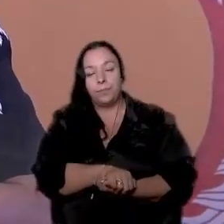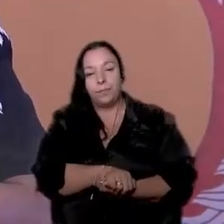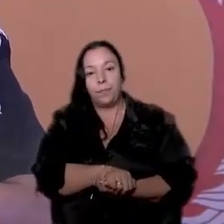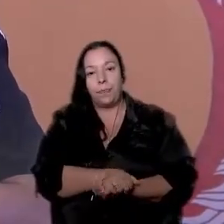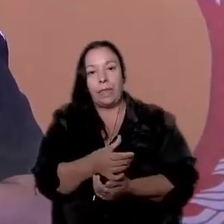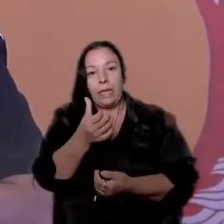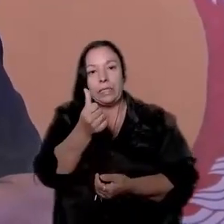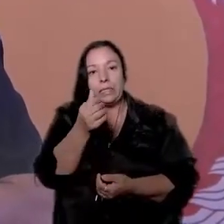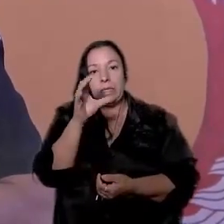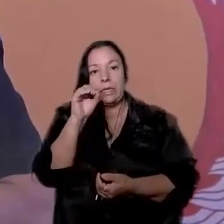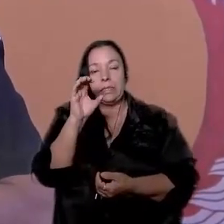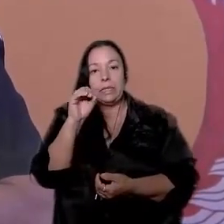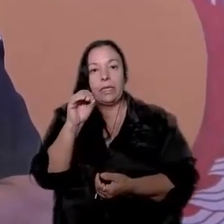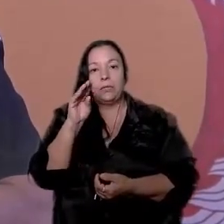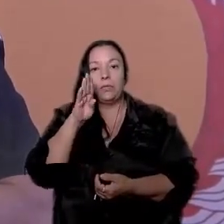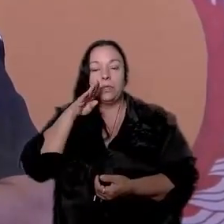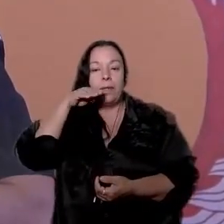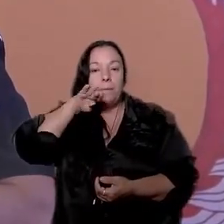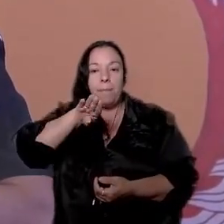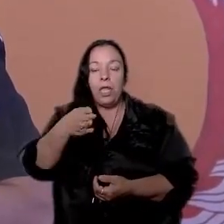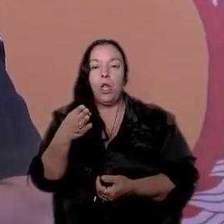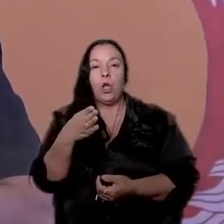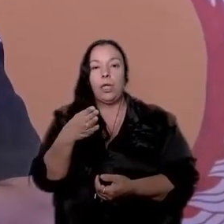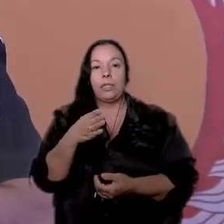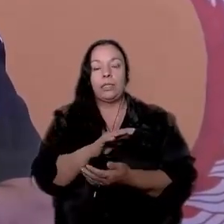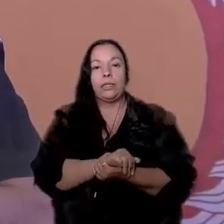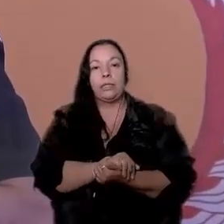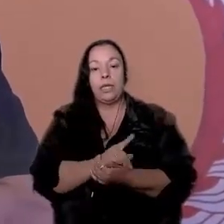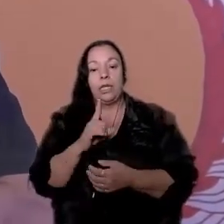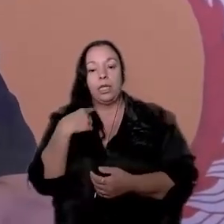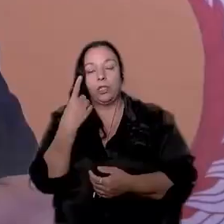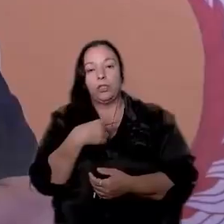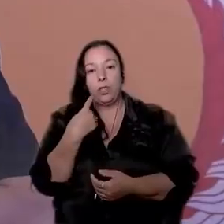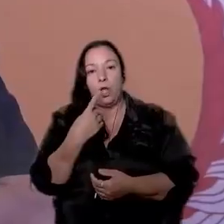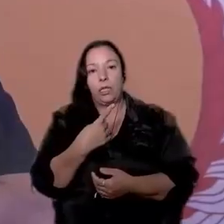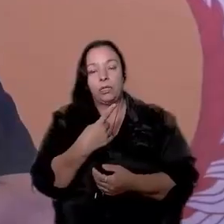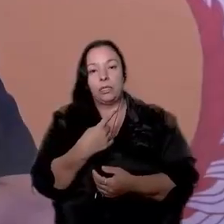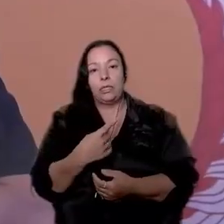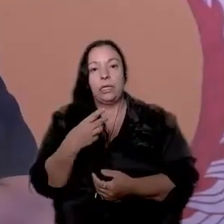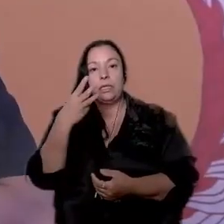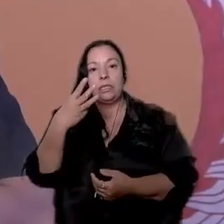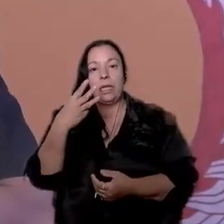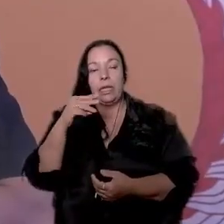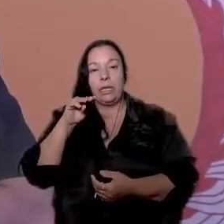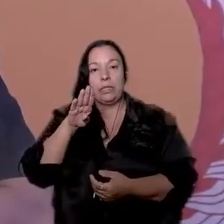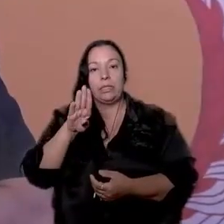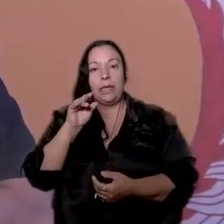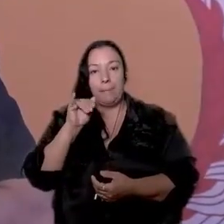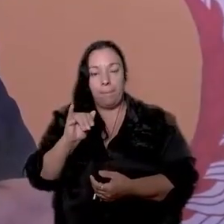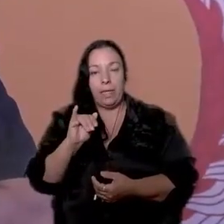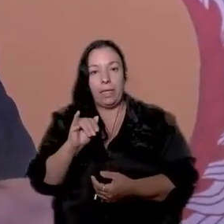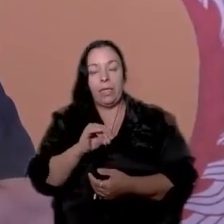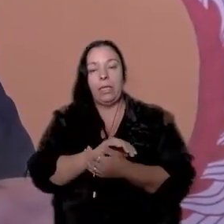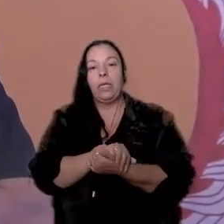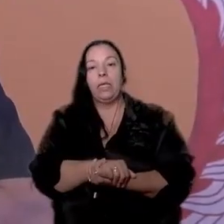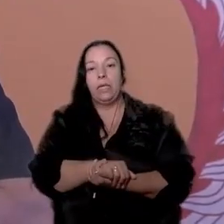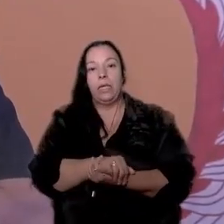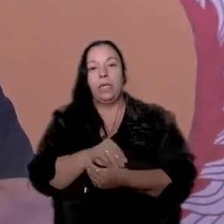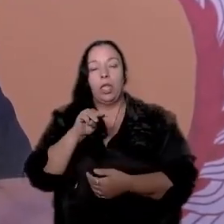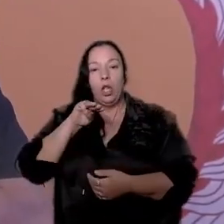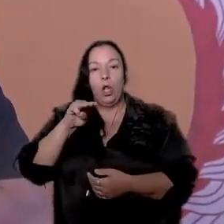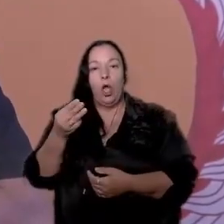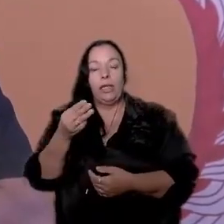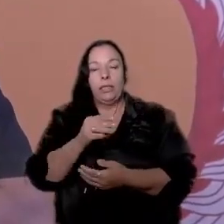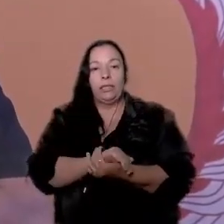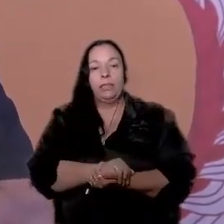torno de 600 bilhões de reais e a gente tem 3 milhões, 3 bi, mais ou menos 0,5% do que o